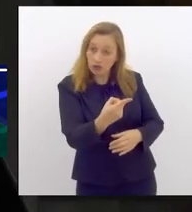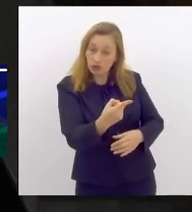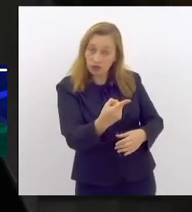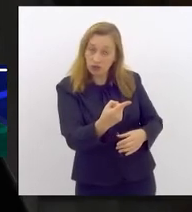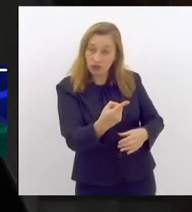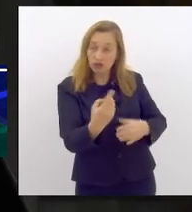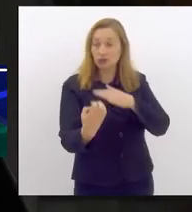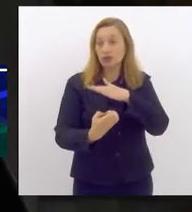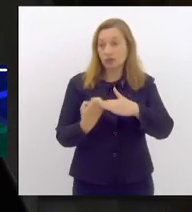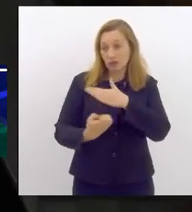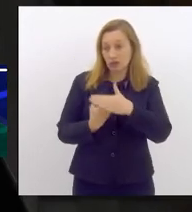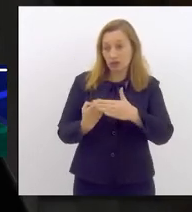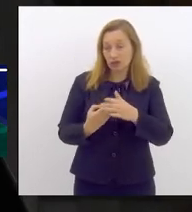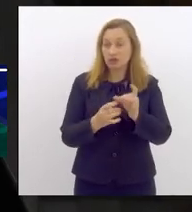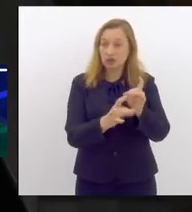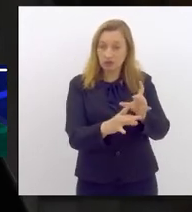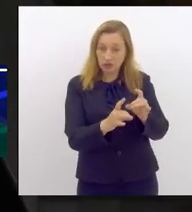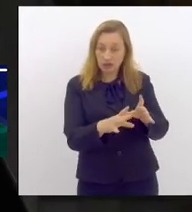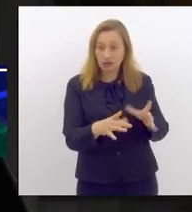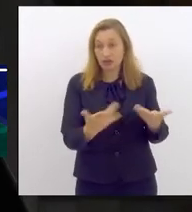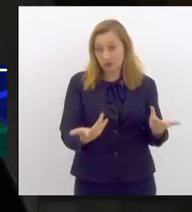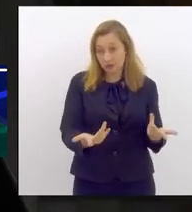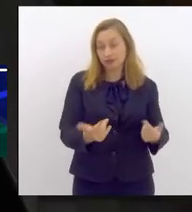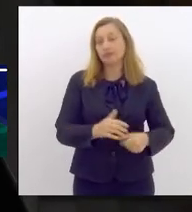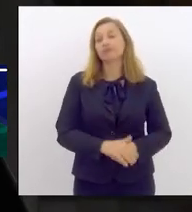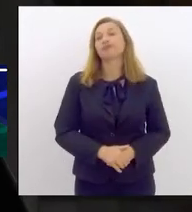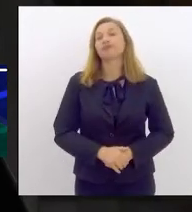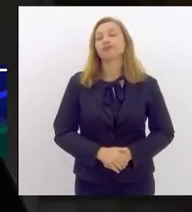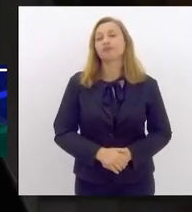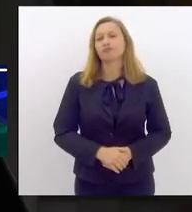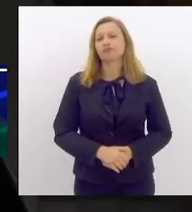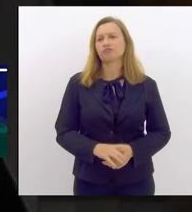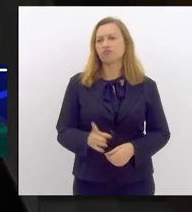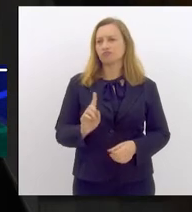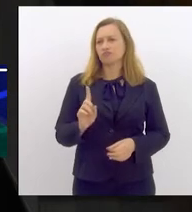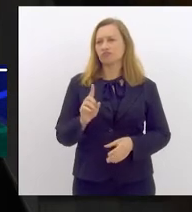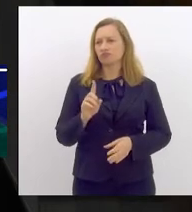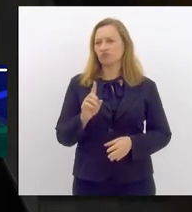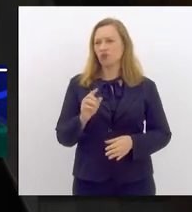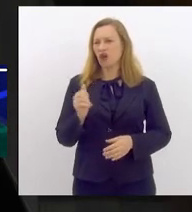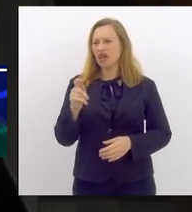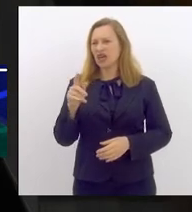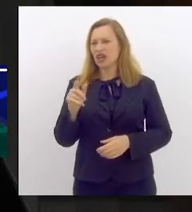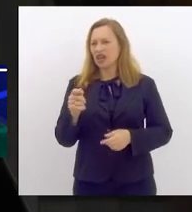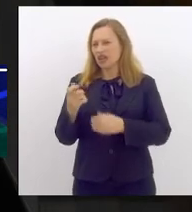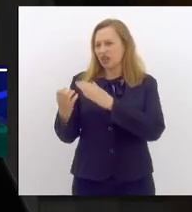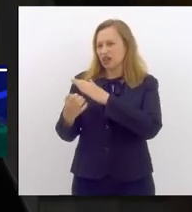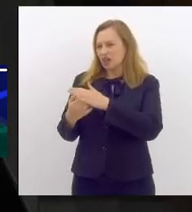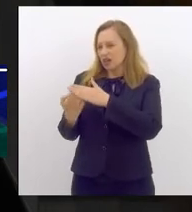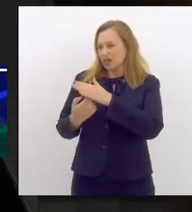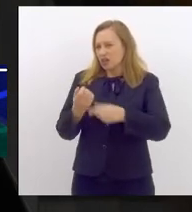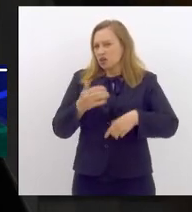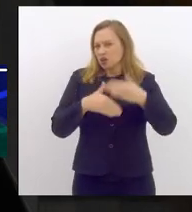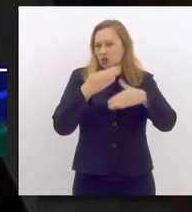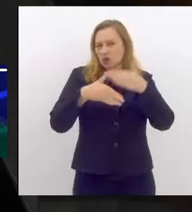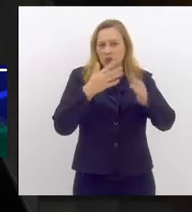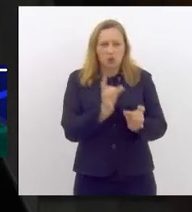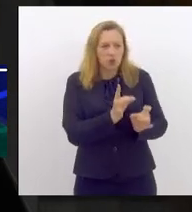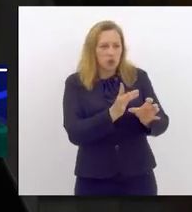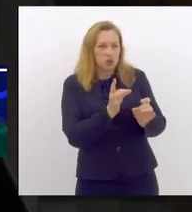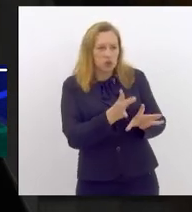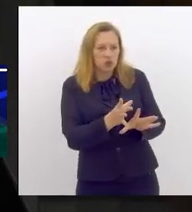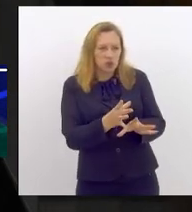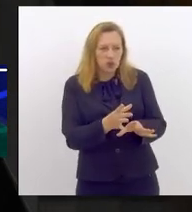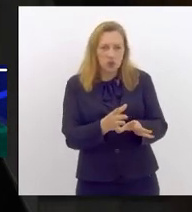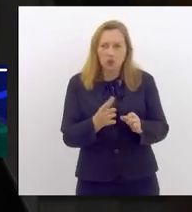privatizada o segundo isto não tem a ver com a agenda de desenvolvimento vender ativos e